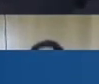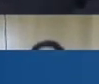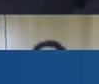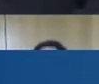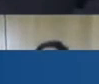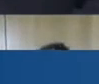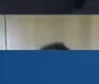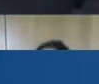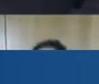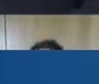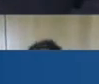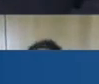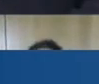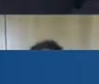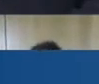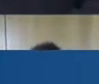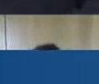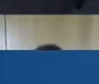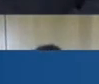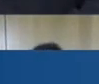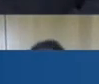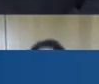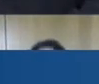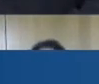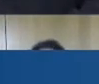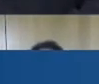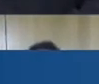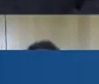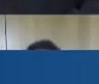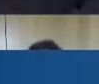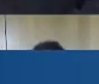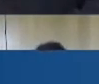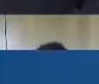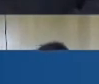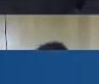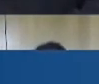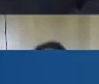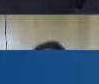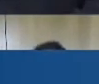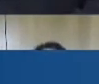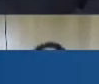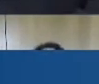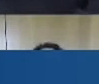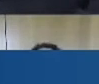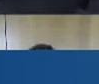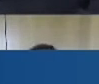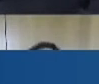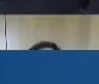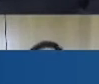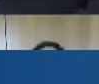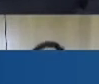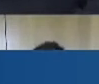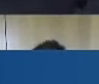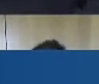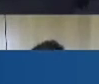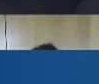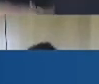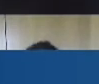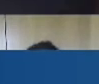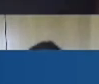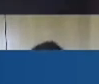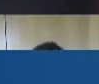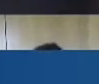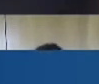nas investigações, a Polícia Penal Federal também mobilizada com esse objetivo, e houve um